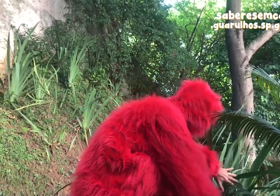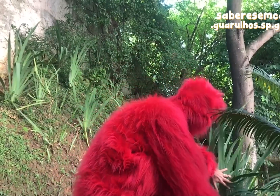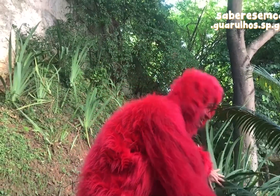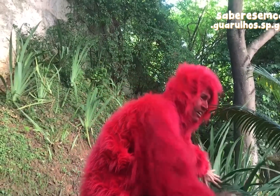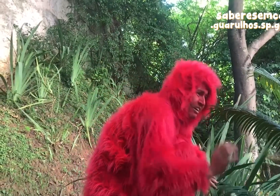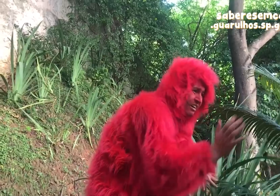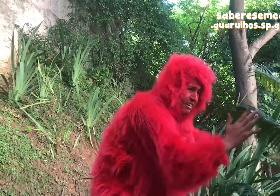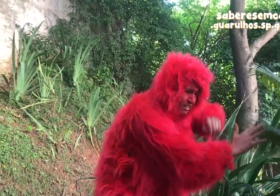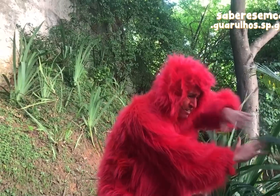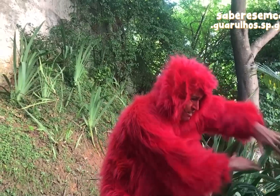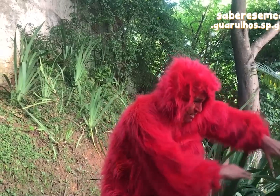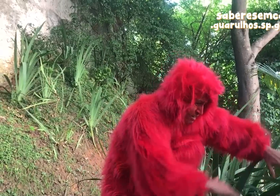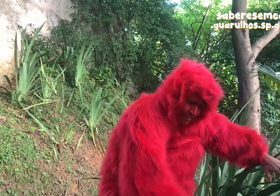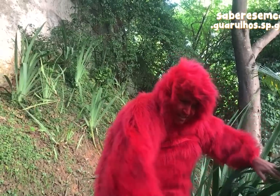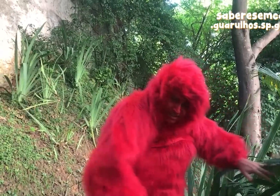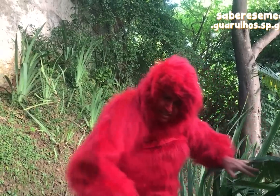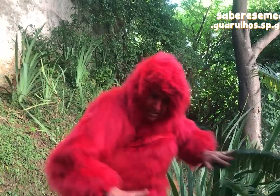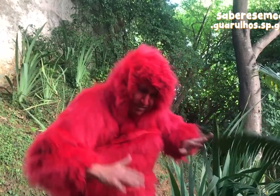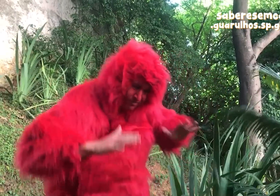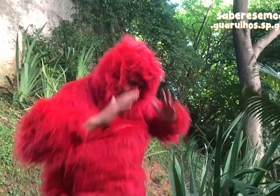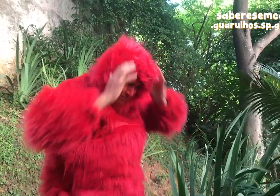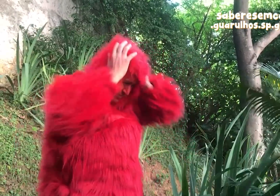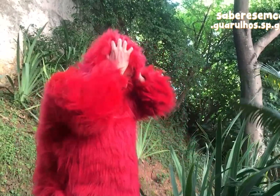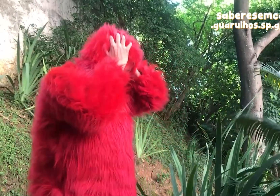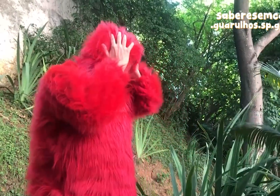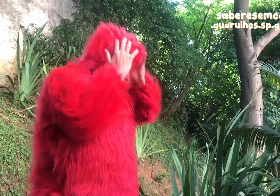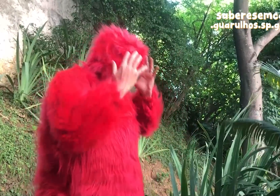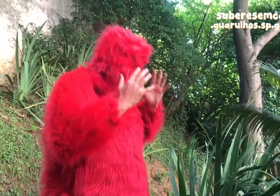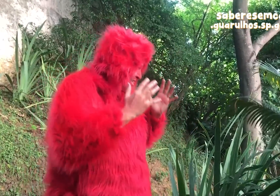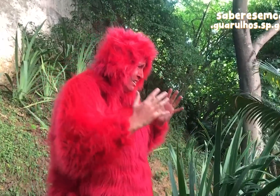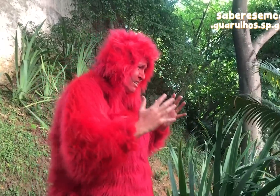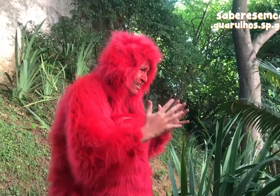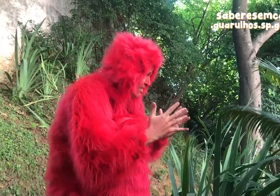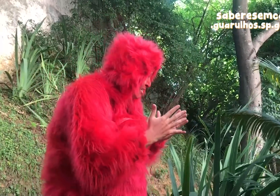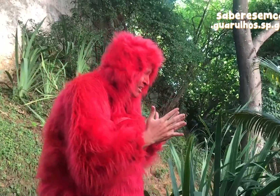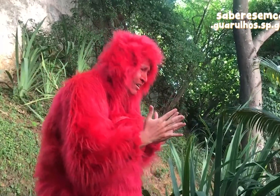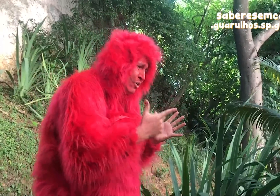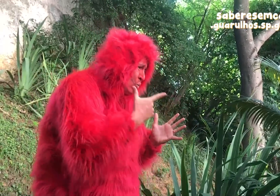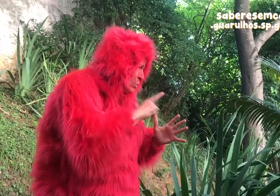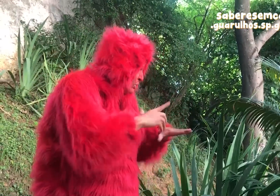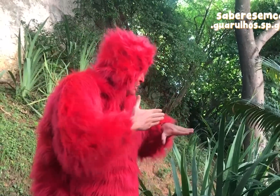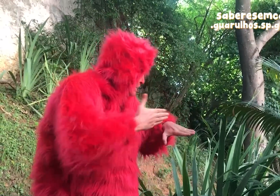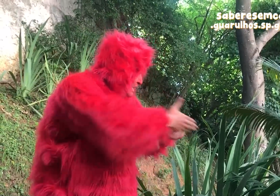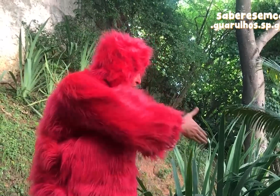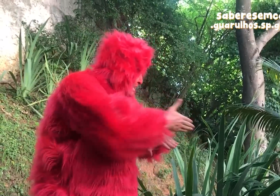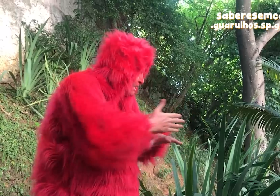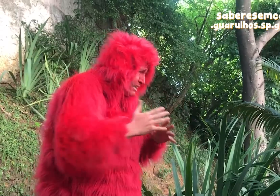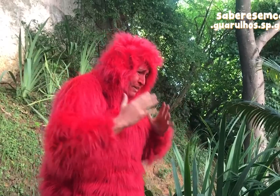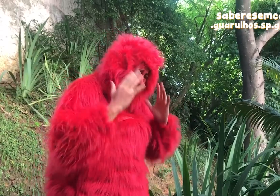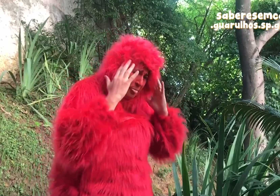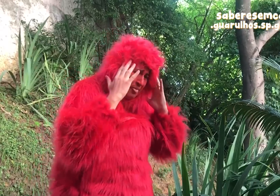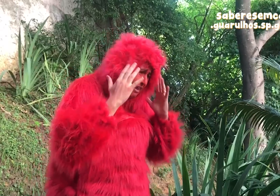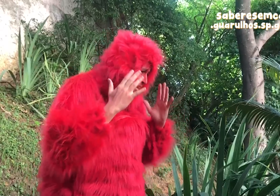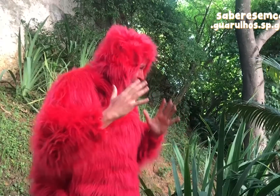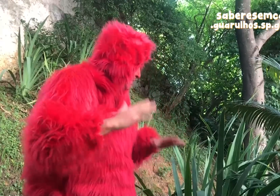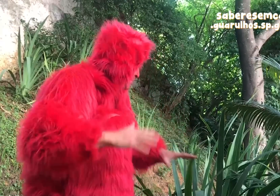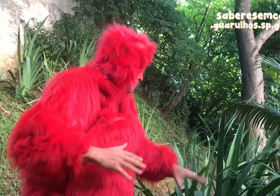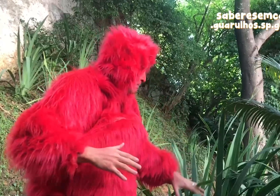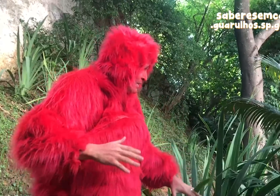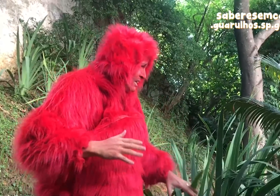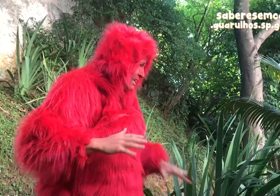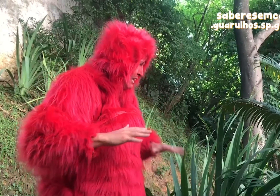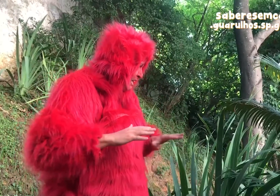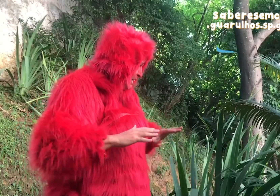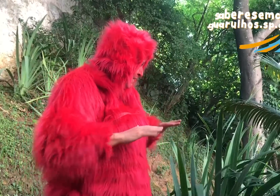Ai, ai, ai, ai, ai. Eu não consigo atravessar.